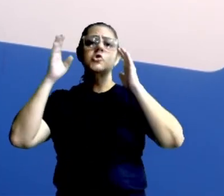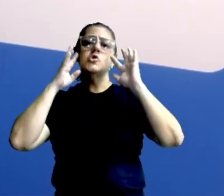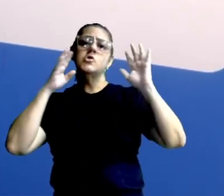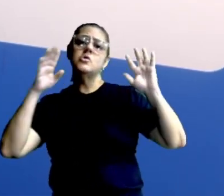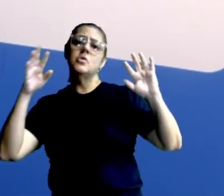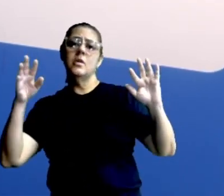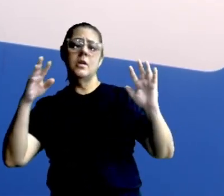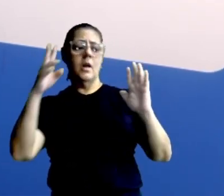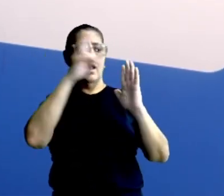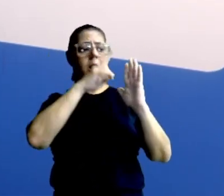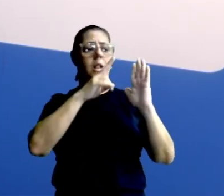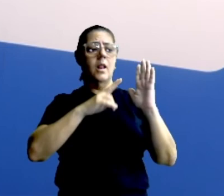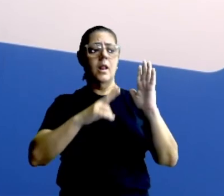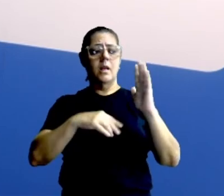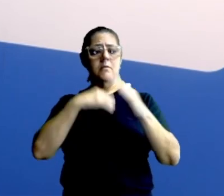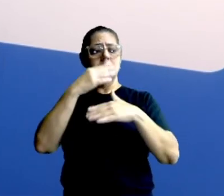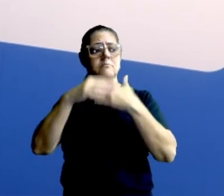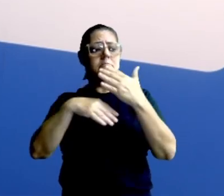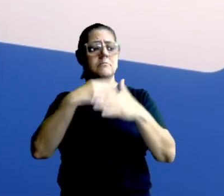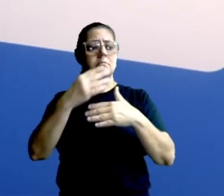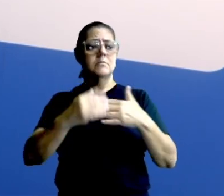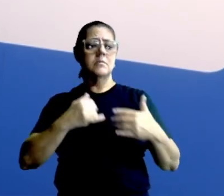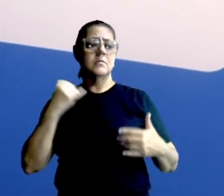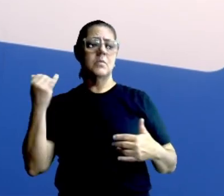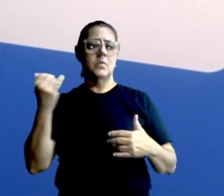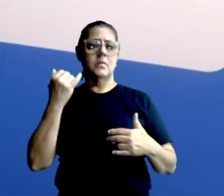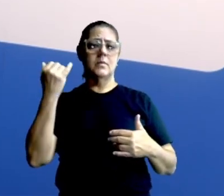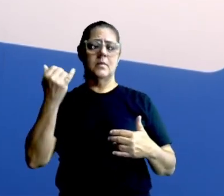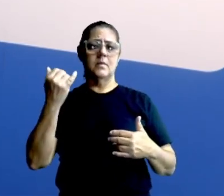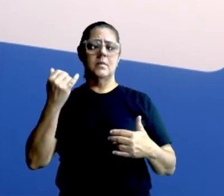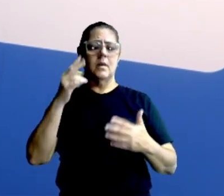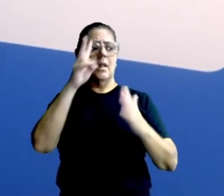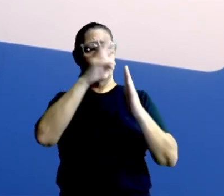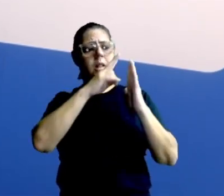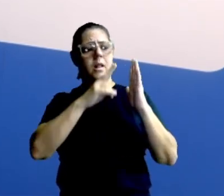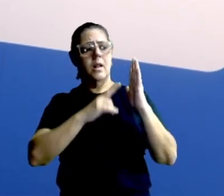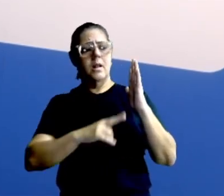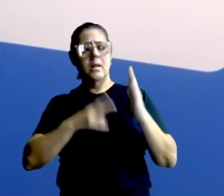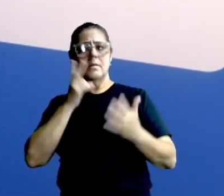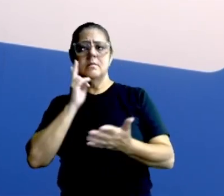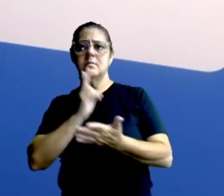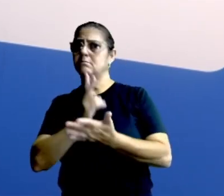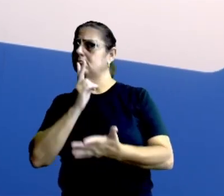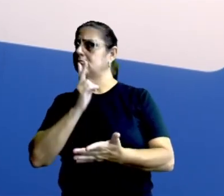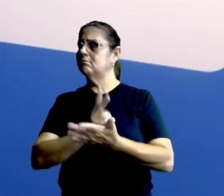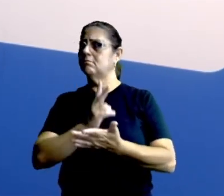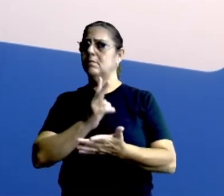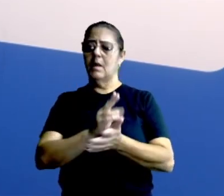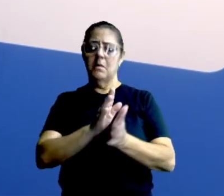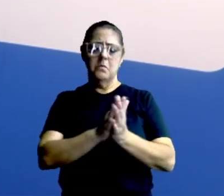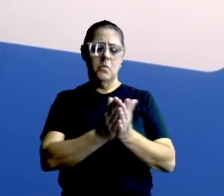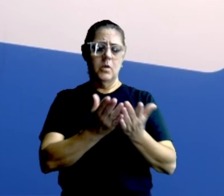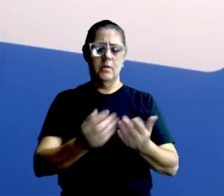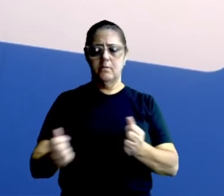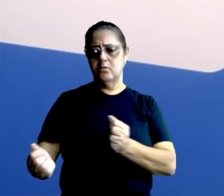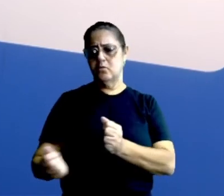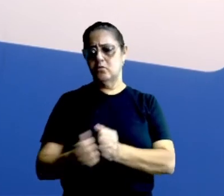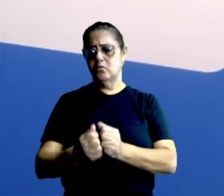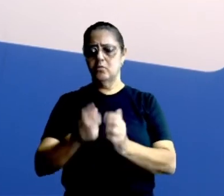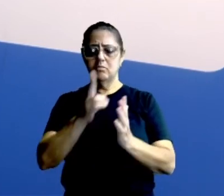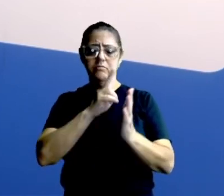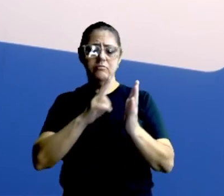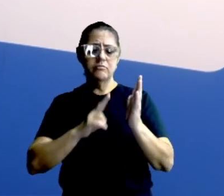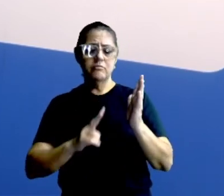que está em jogo e você precisa fazer a sua parte certo Leia sempre tenha sempre um livro perto de você